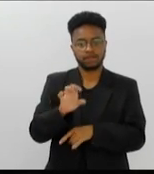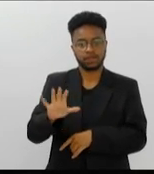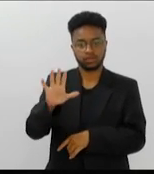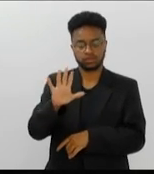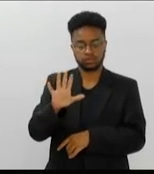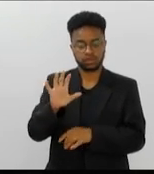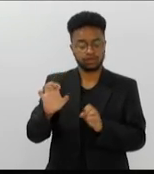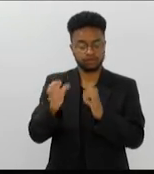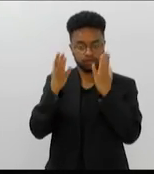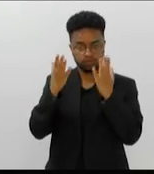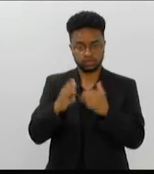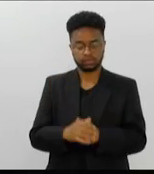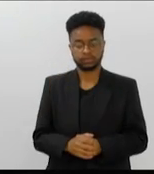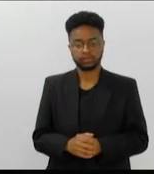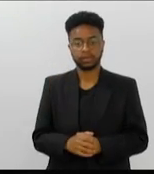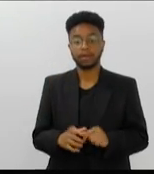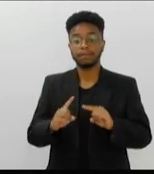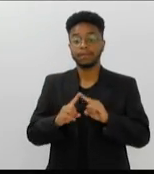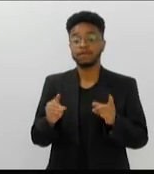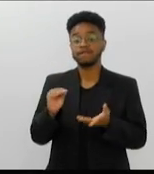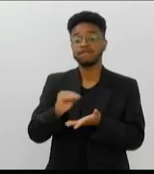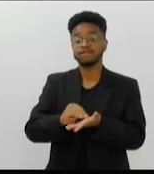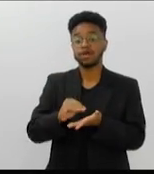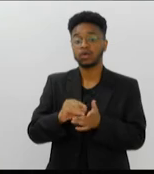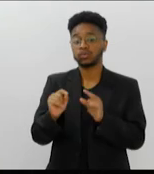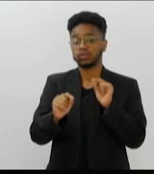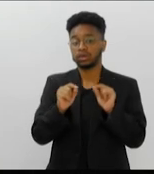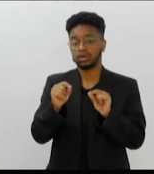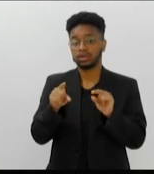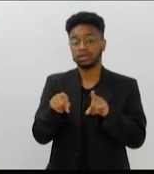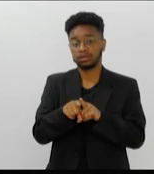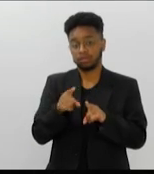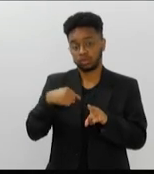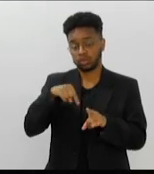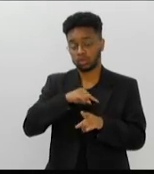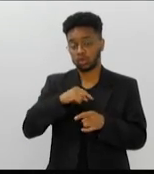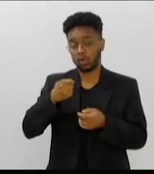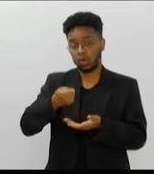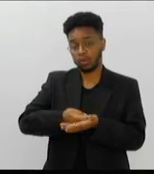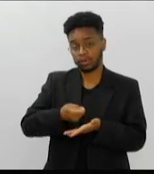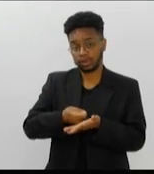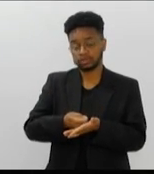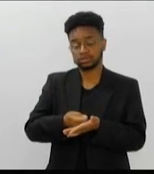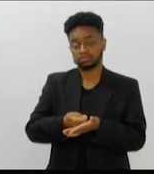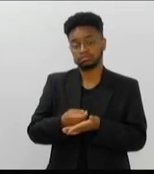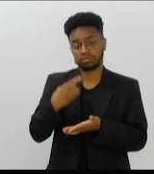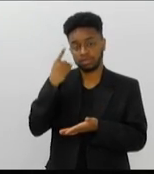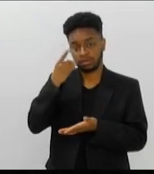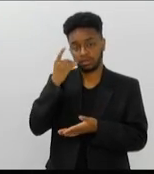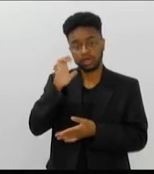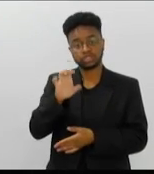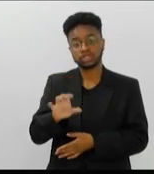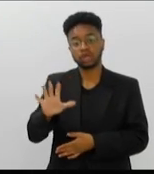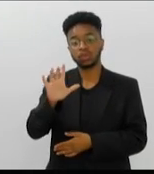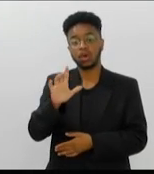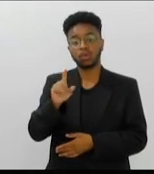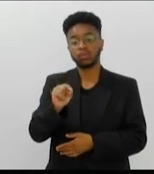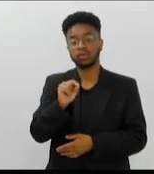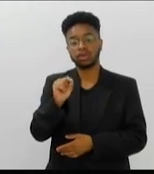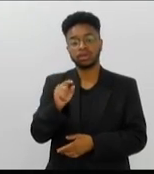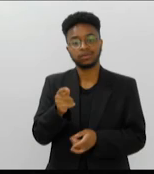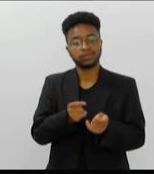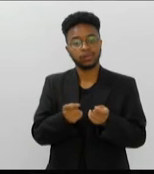o que falta, e o nosso dever aqui, como deputado estadual, é fazer o